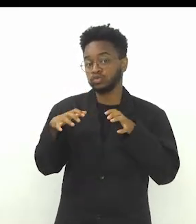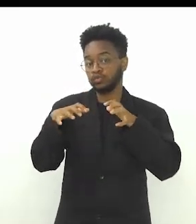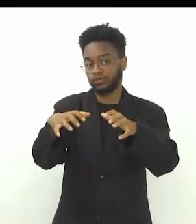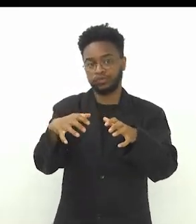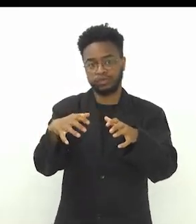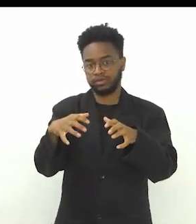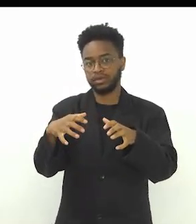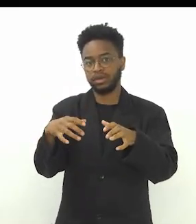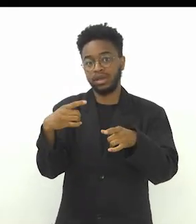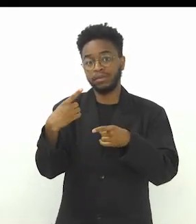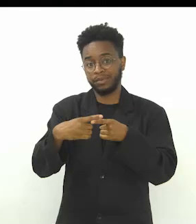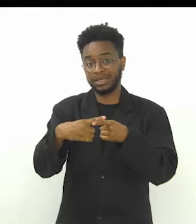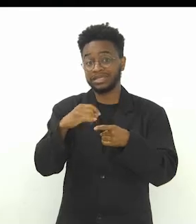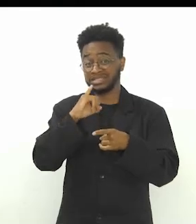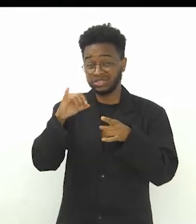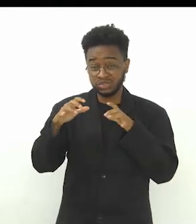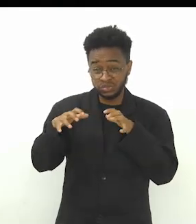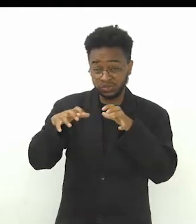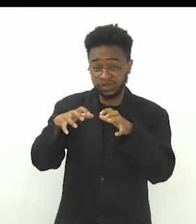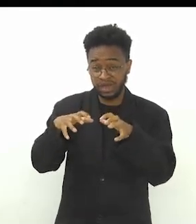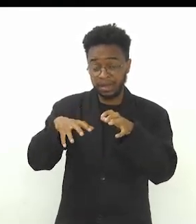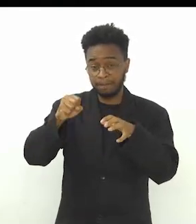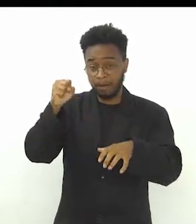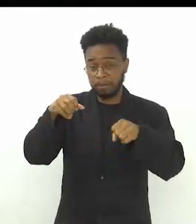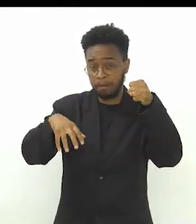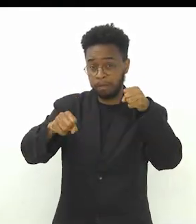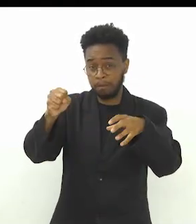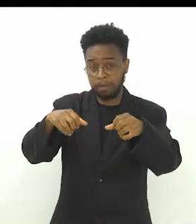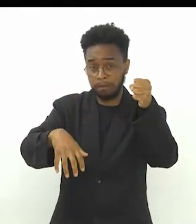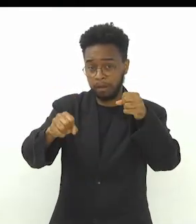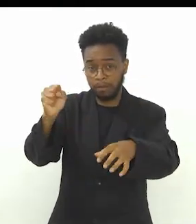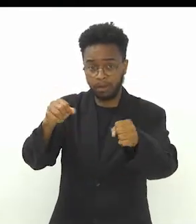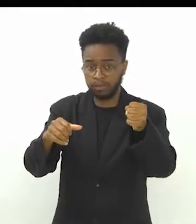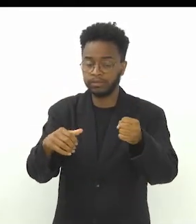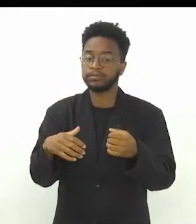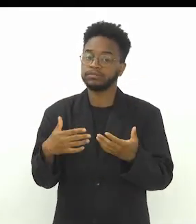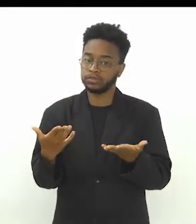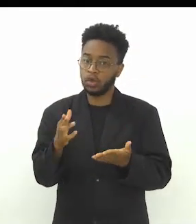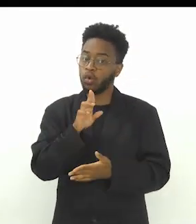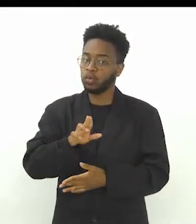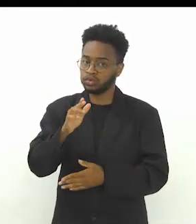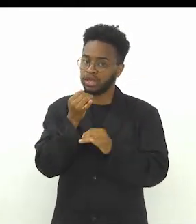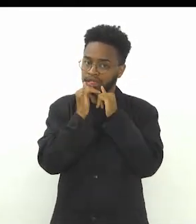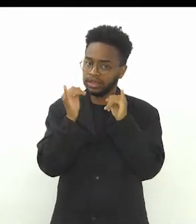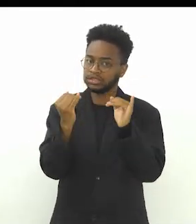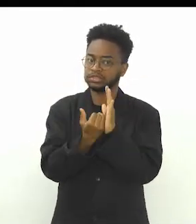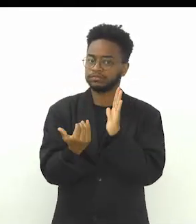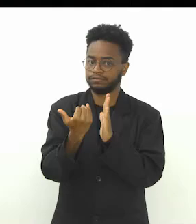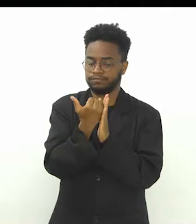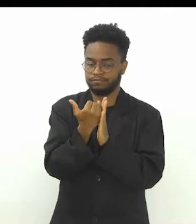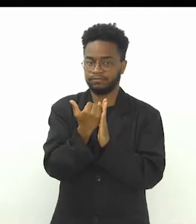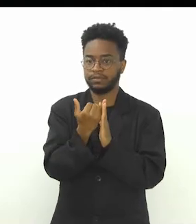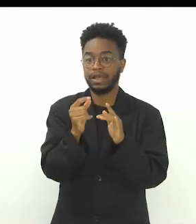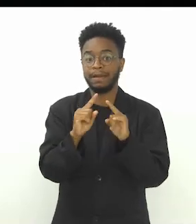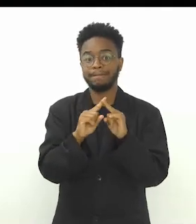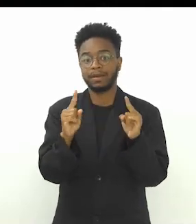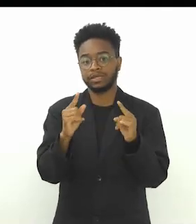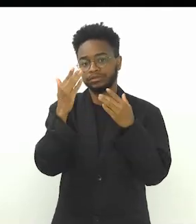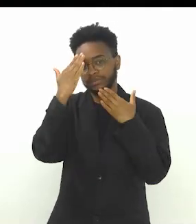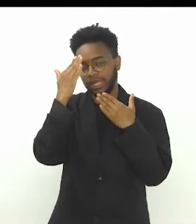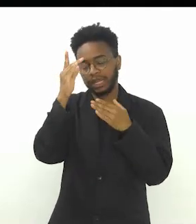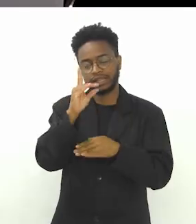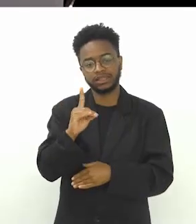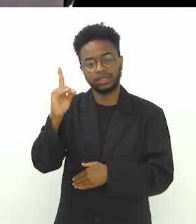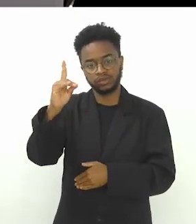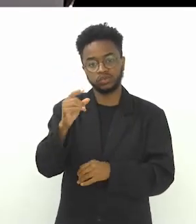porque a probabilidade de ela ir queimando e trincando aqueles vidros... Consome muito mais. Mas,